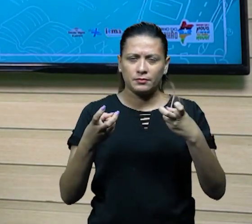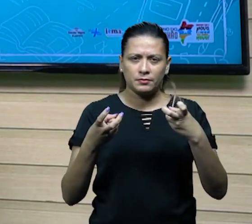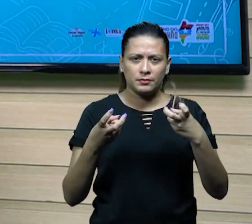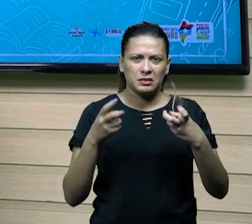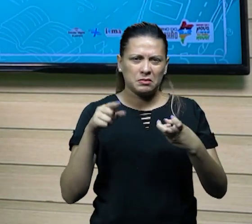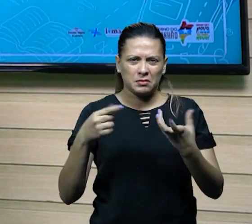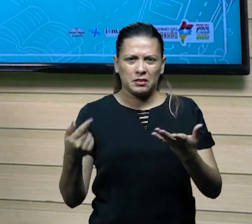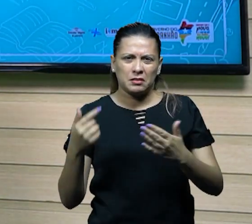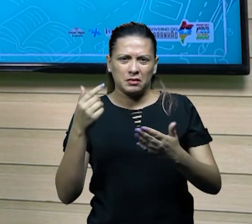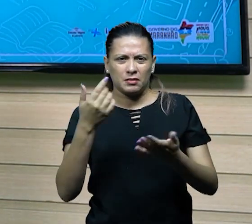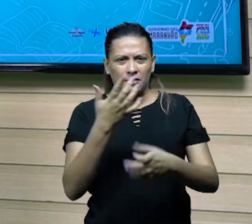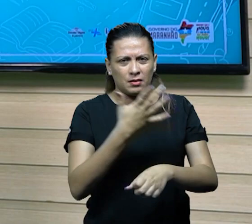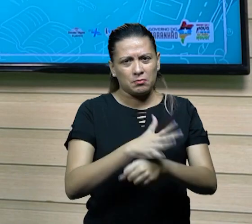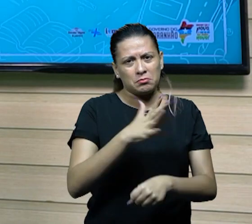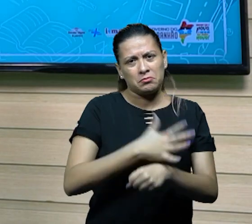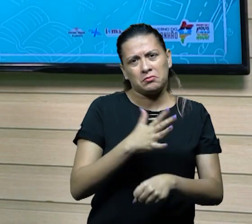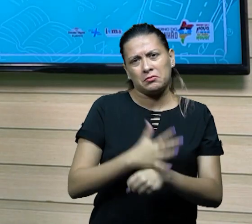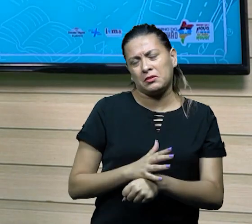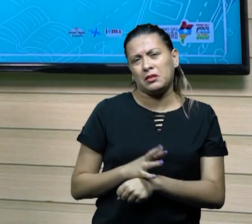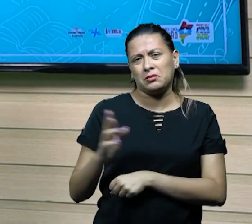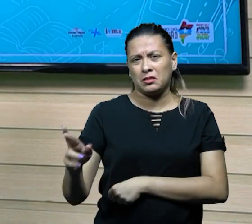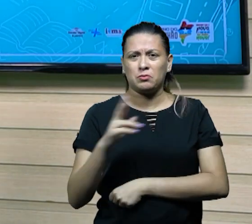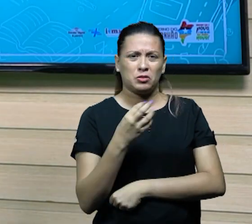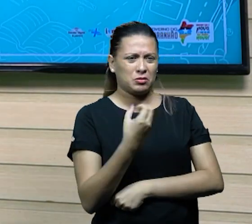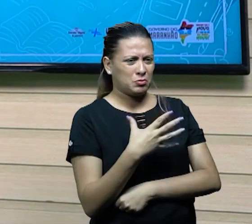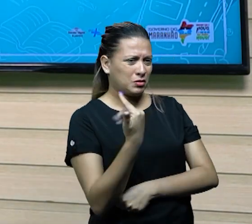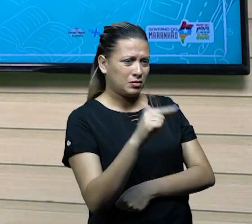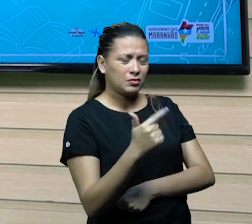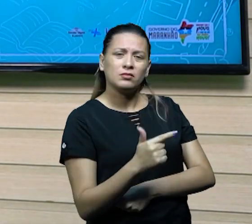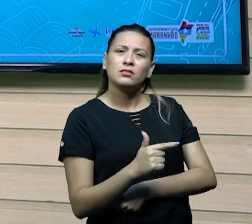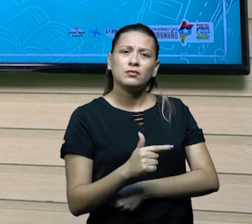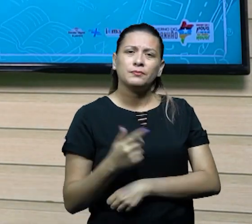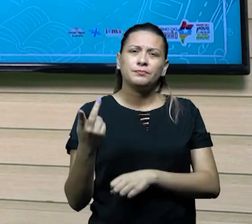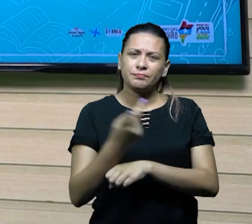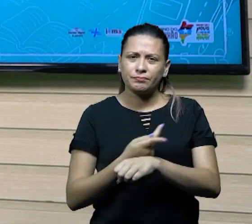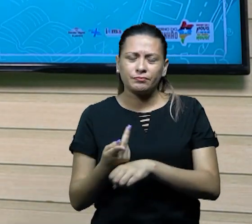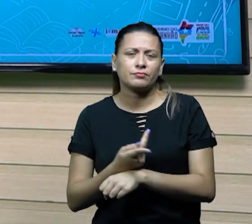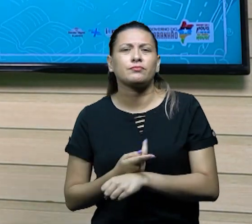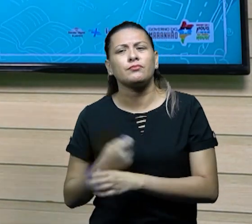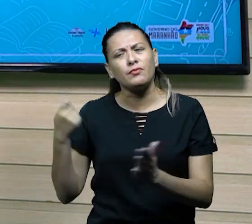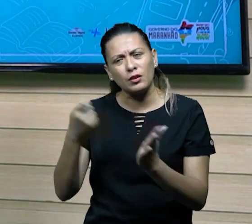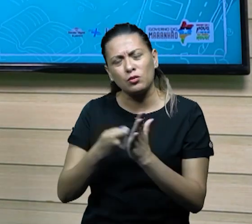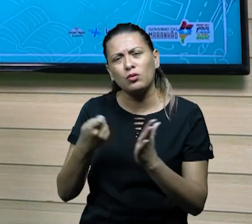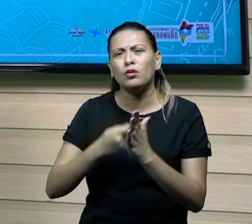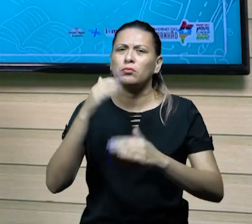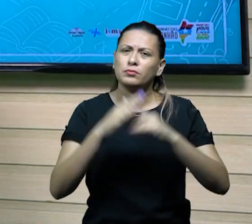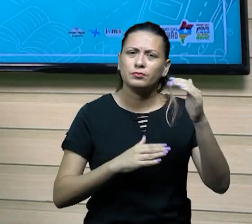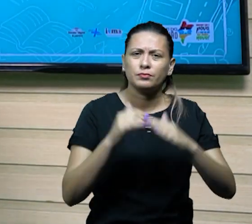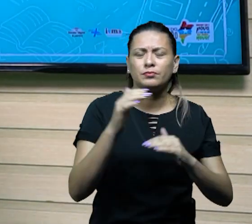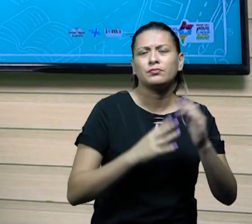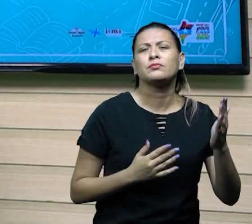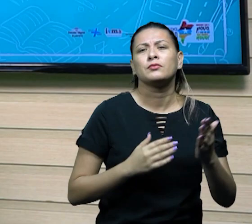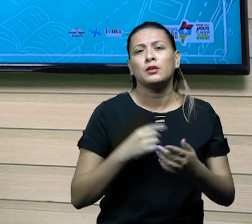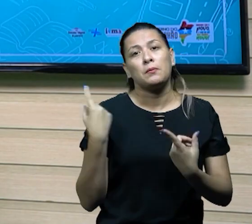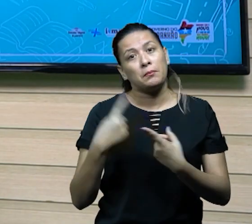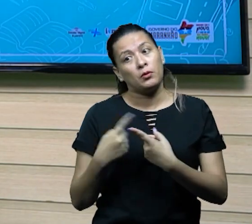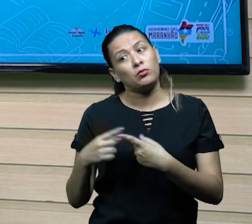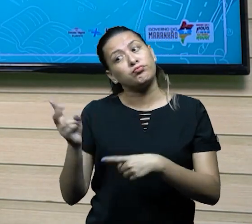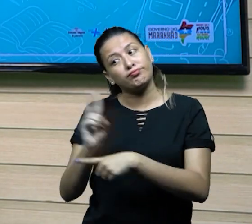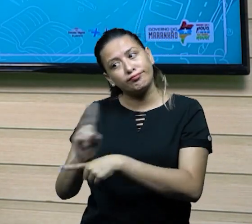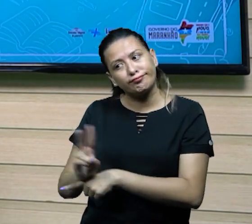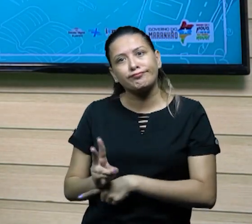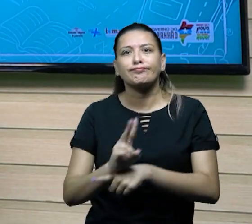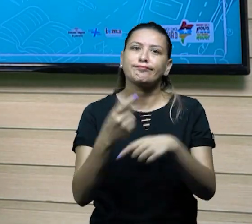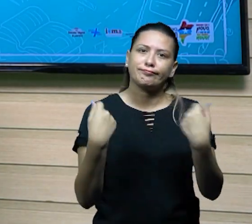focando resultados. E se você vê no decorrer do processo que o treinamento não está surtindo o efeito esperado, mude, busque uma nova